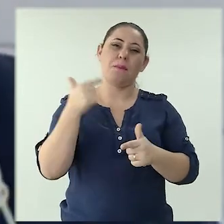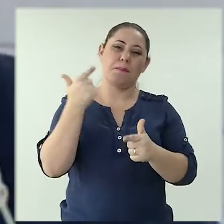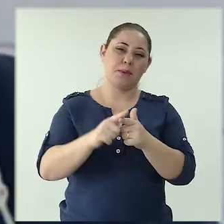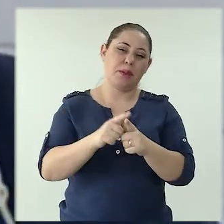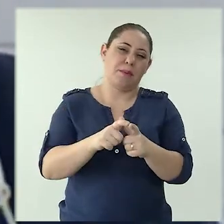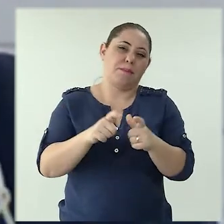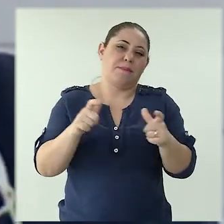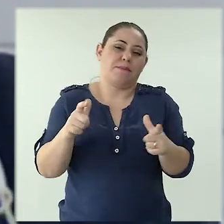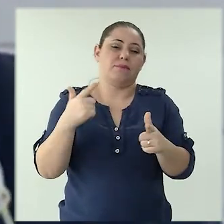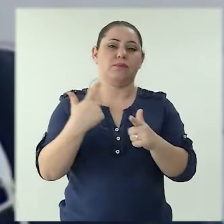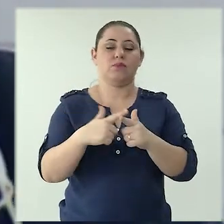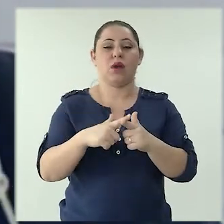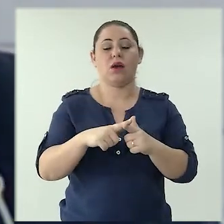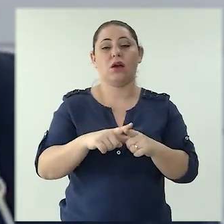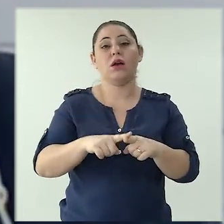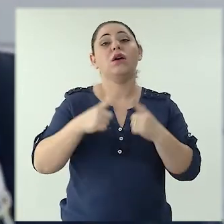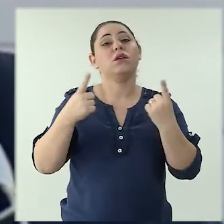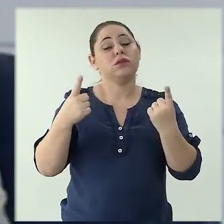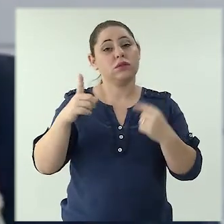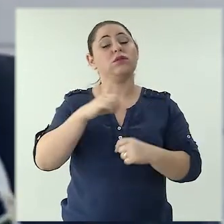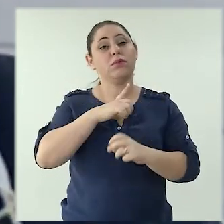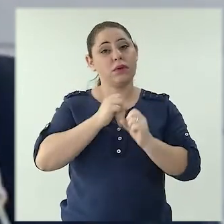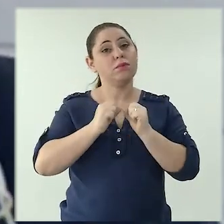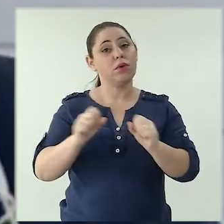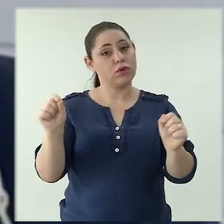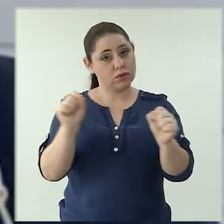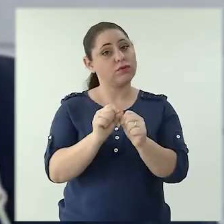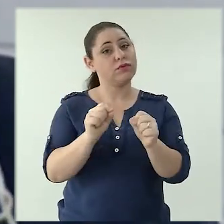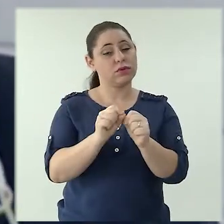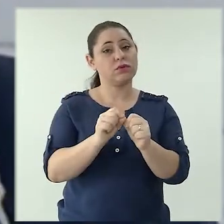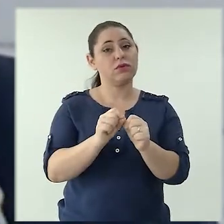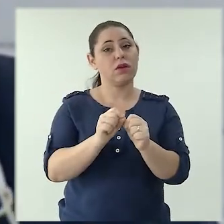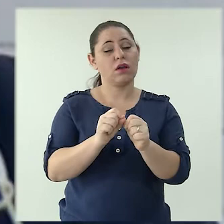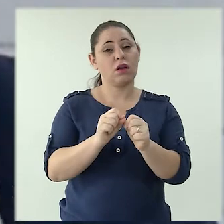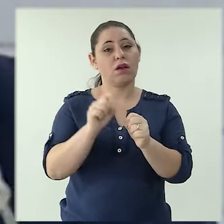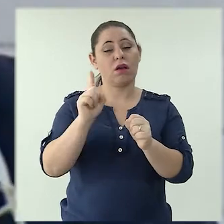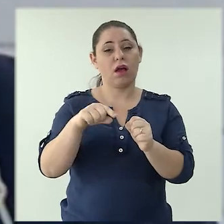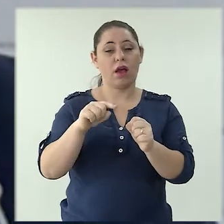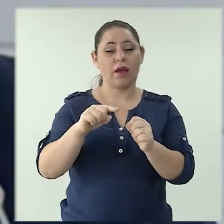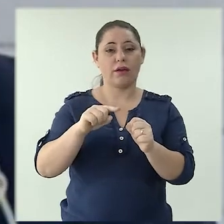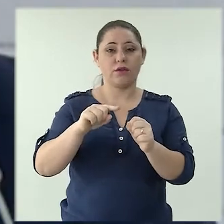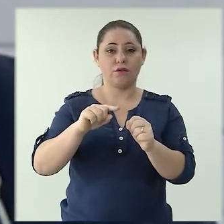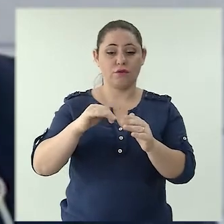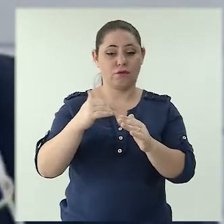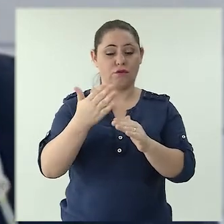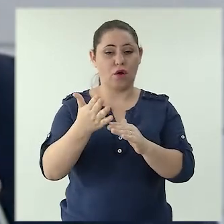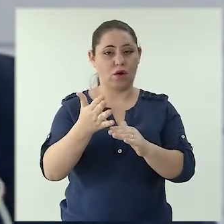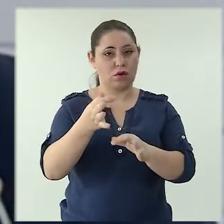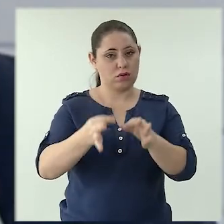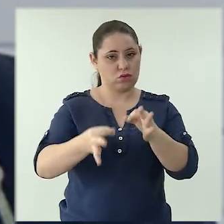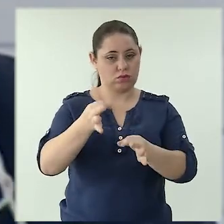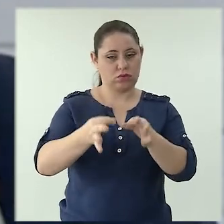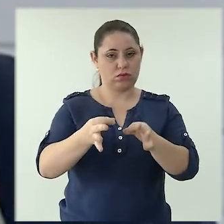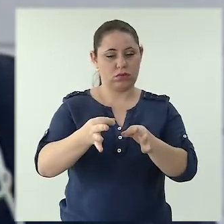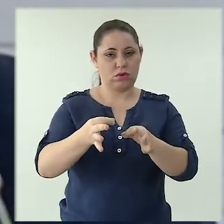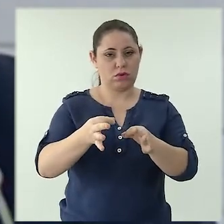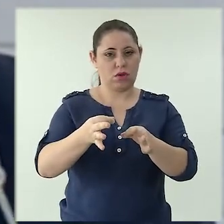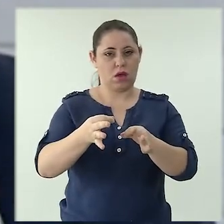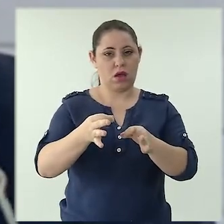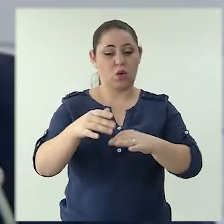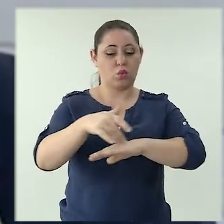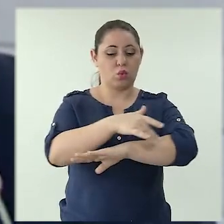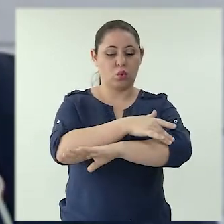seria um problema um pouco maior, mas também pode ser processado de forma extrajudicial, onde